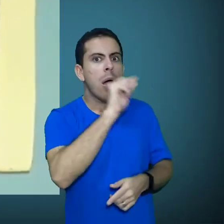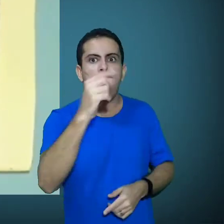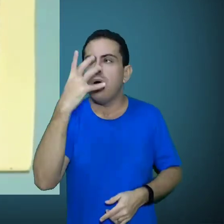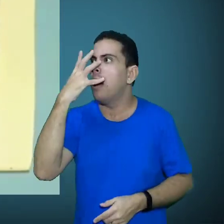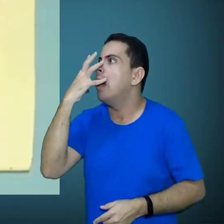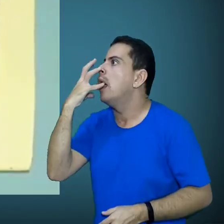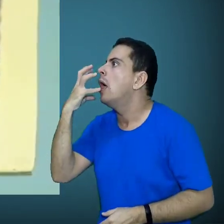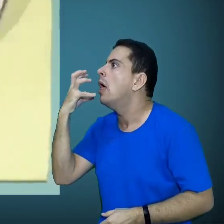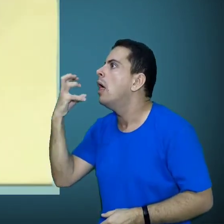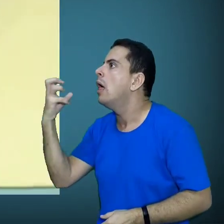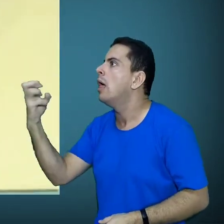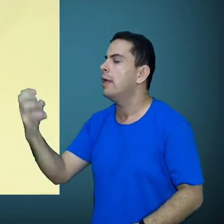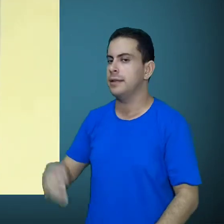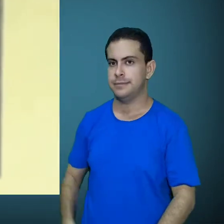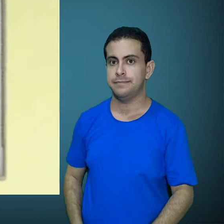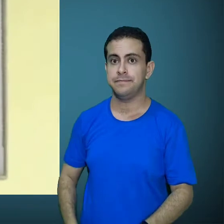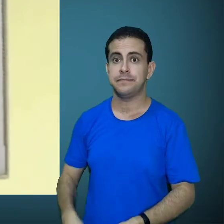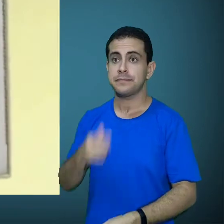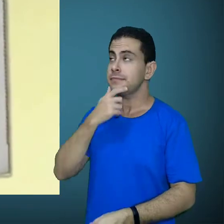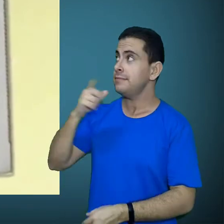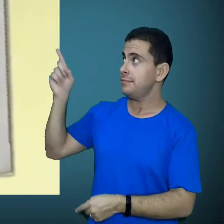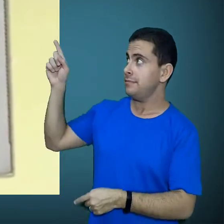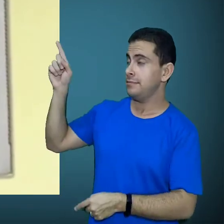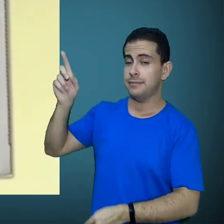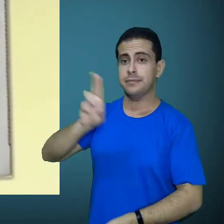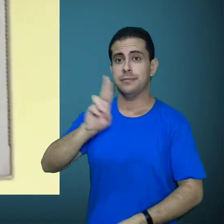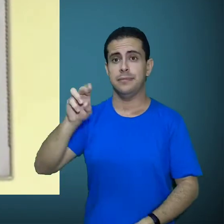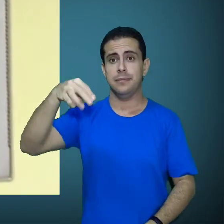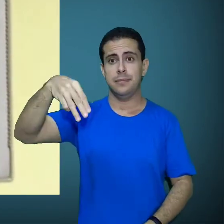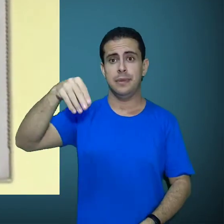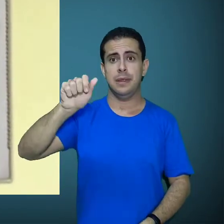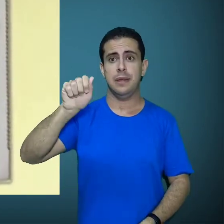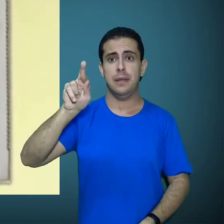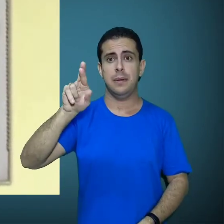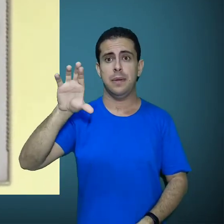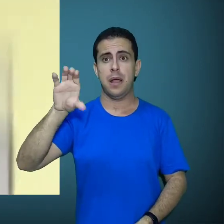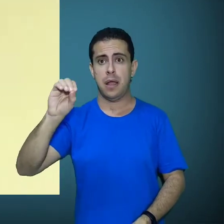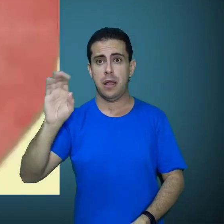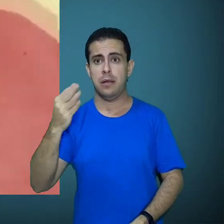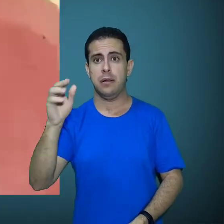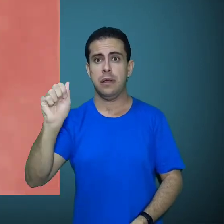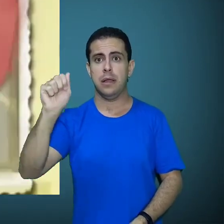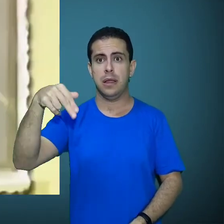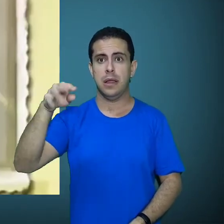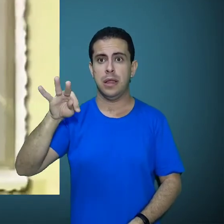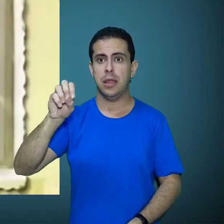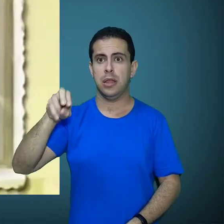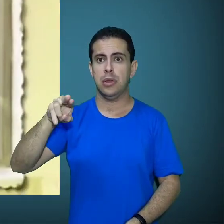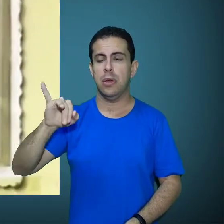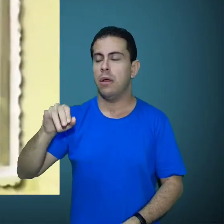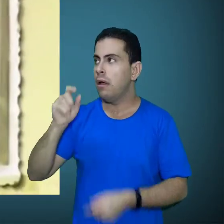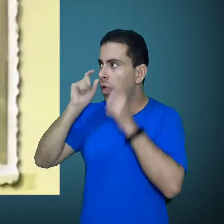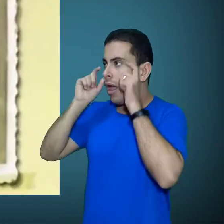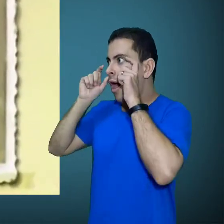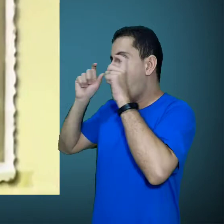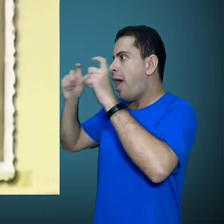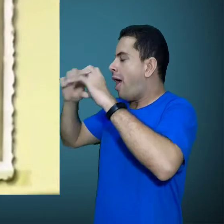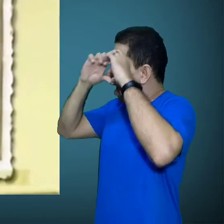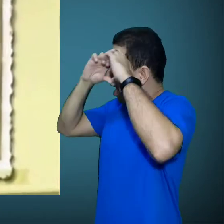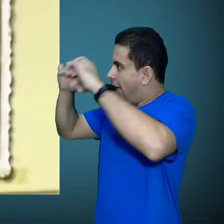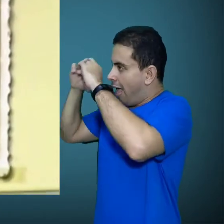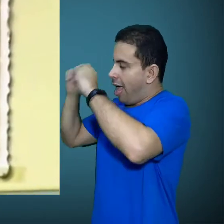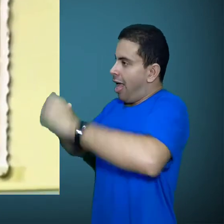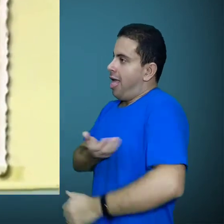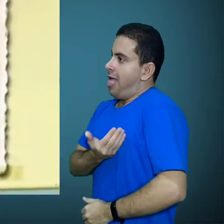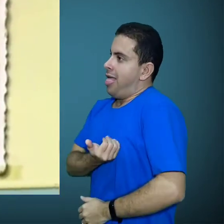lendária. Marco Antônio era um poderoso general romano que ficou fascinado por Cleópatra.